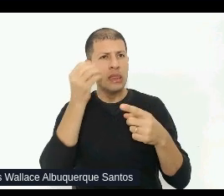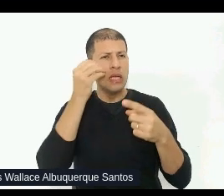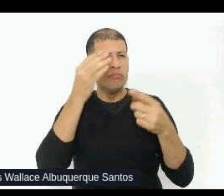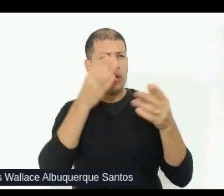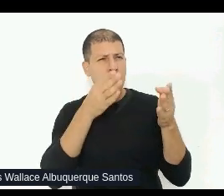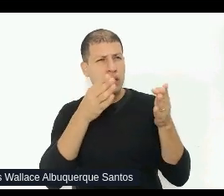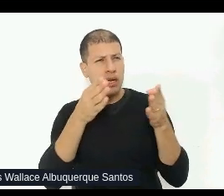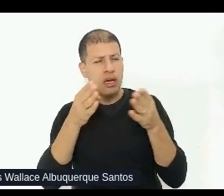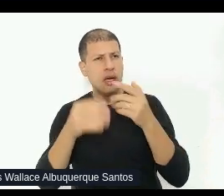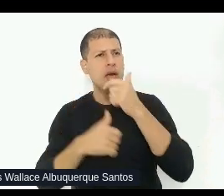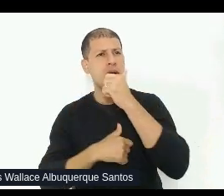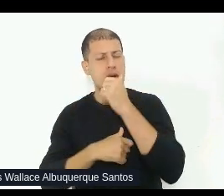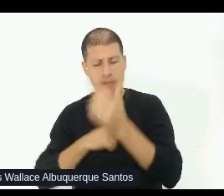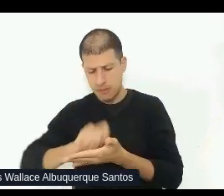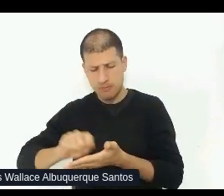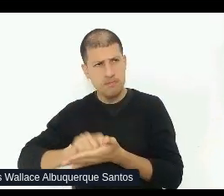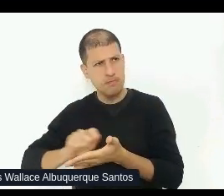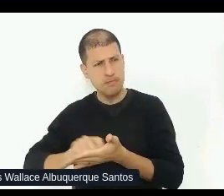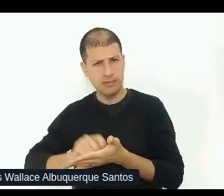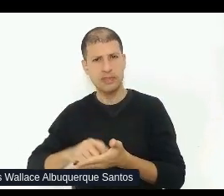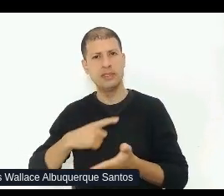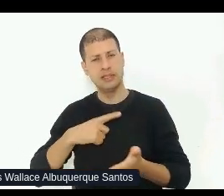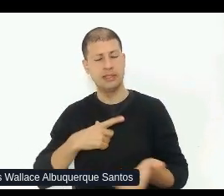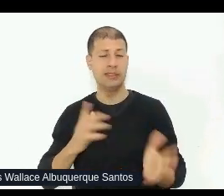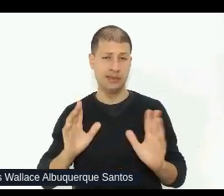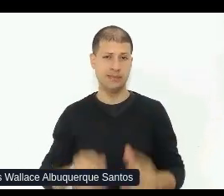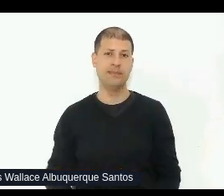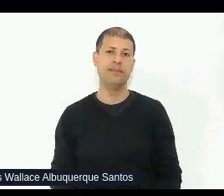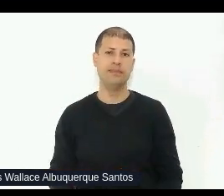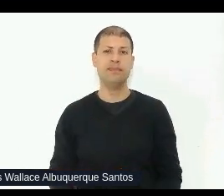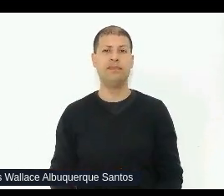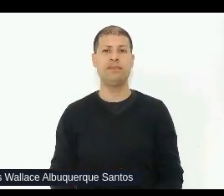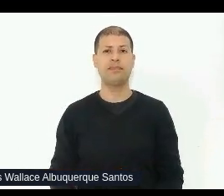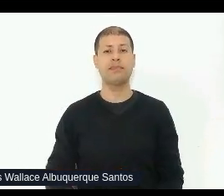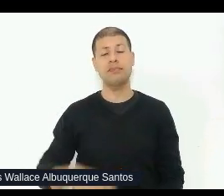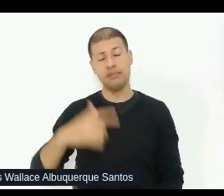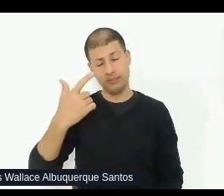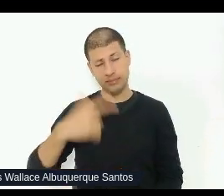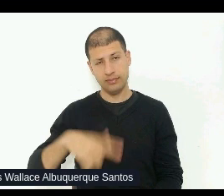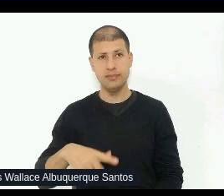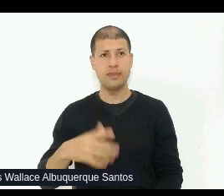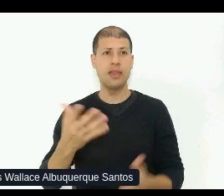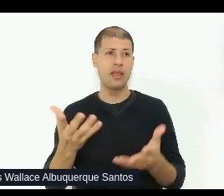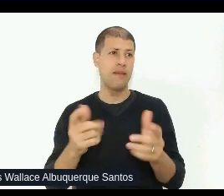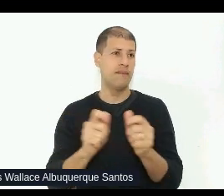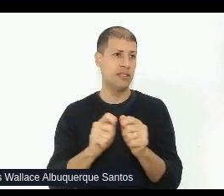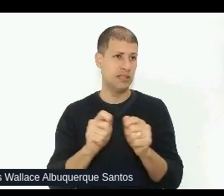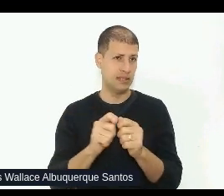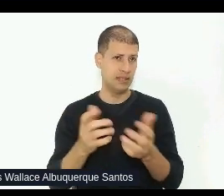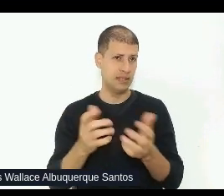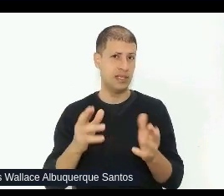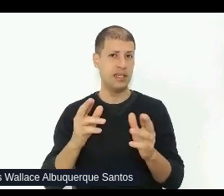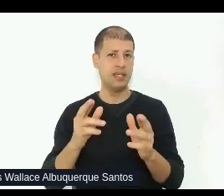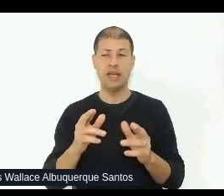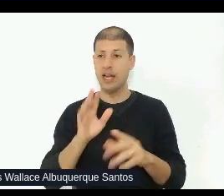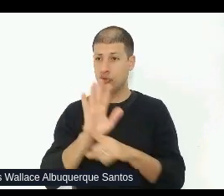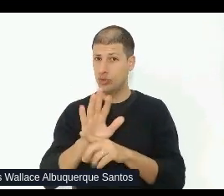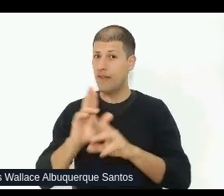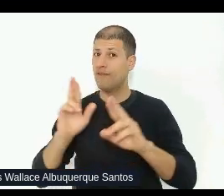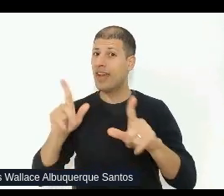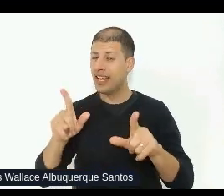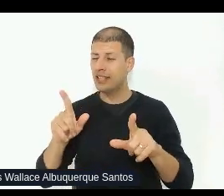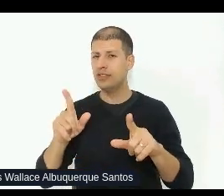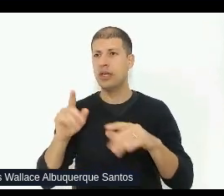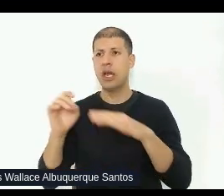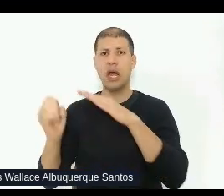devidas anotações. Então, assim, de novo, né? Se vocês querem fazer a diferença, se a empresa não